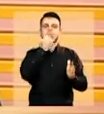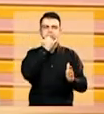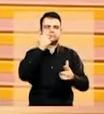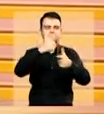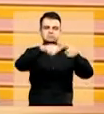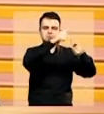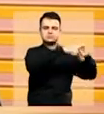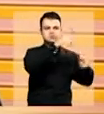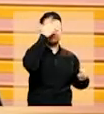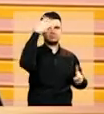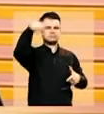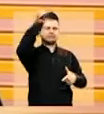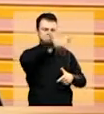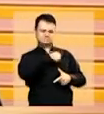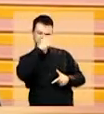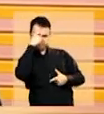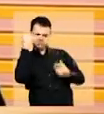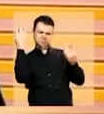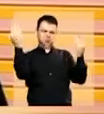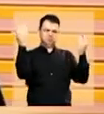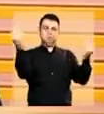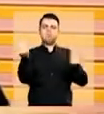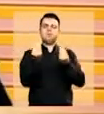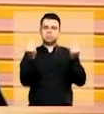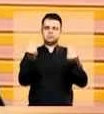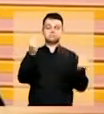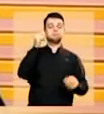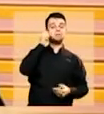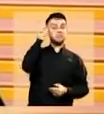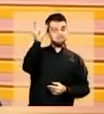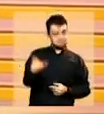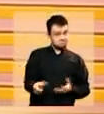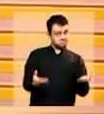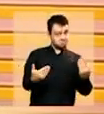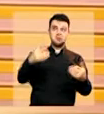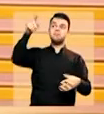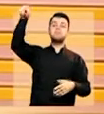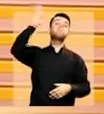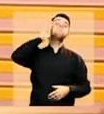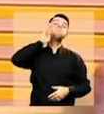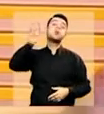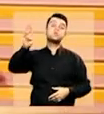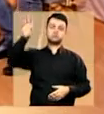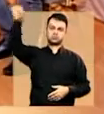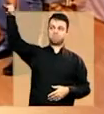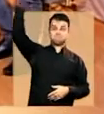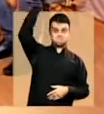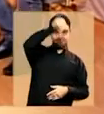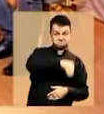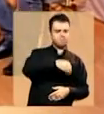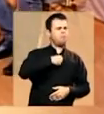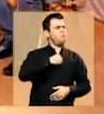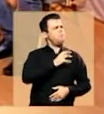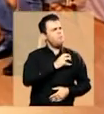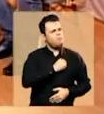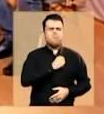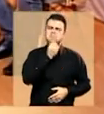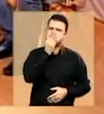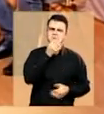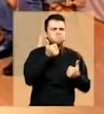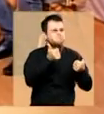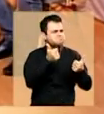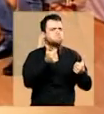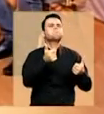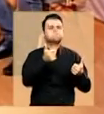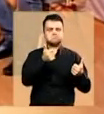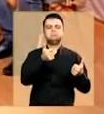por exemplo, essa candidata nossa da Bélgica, olha, eu fui, eu adorei, né? Tem esse programa também de ex-intercambiários na